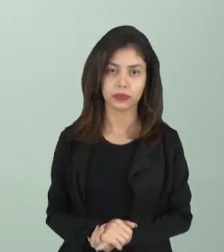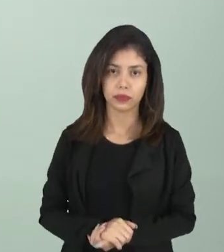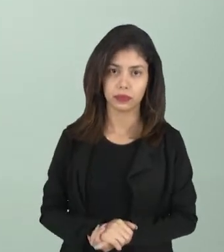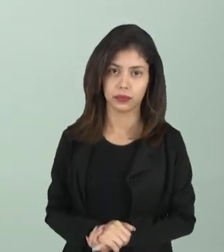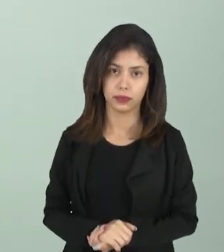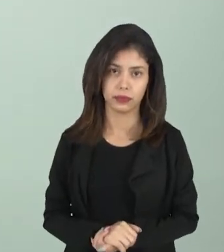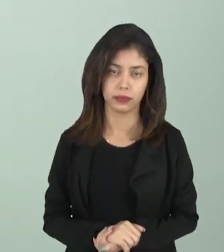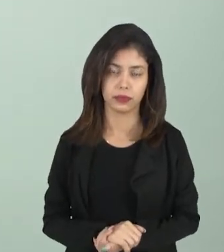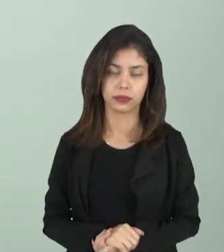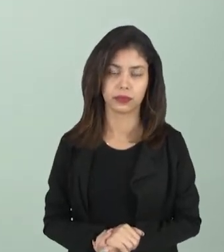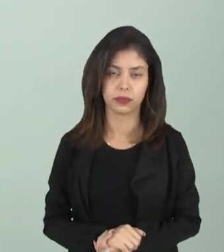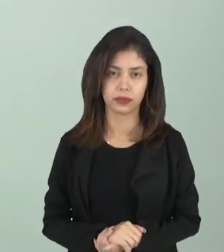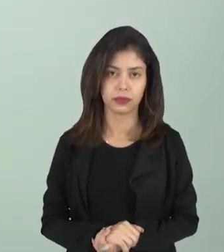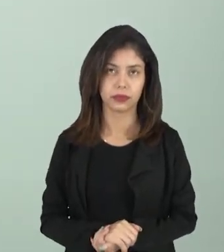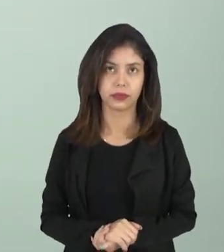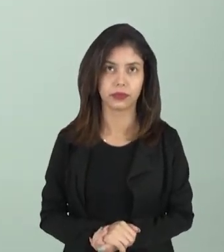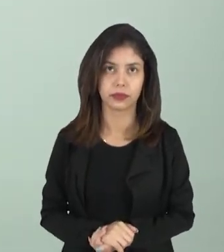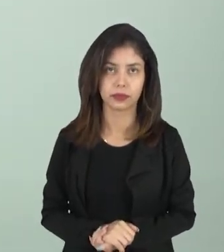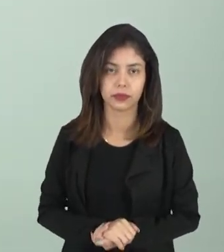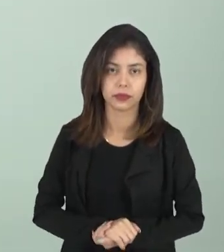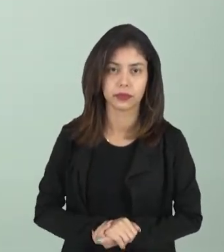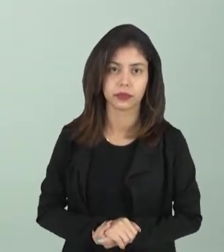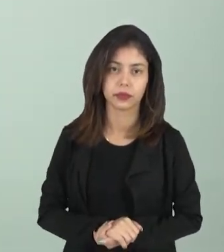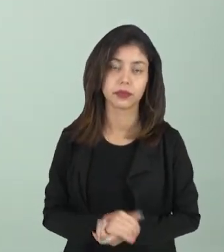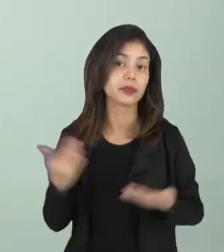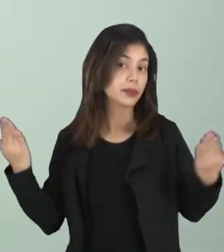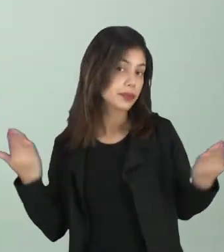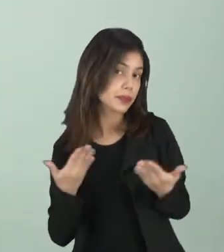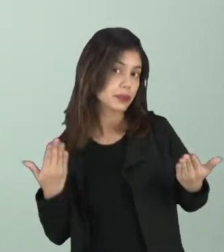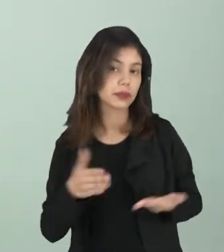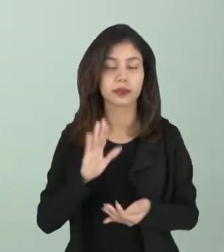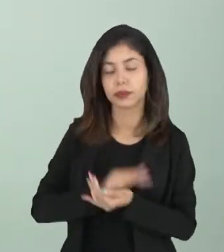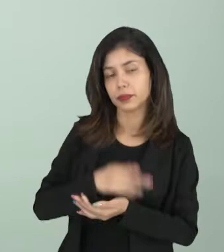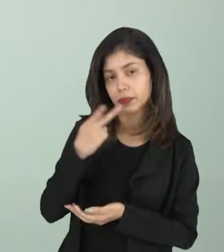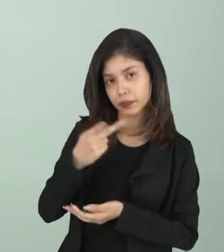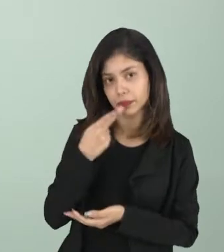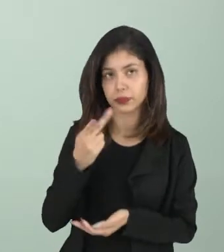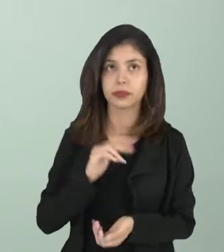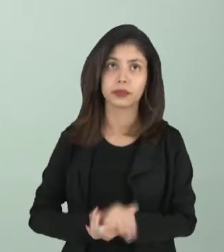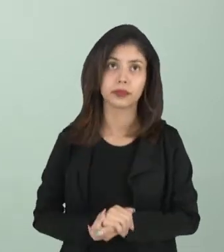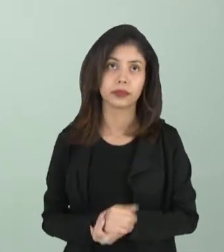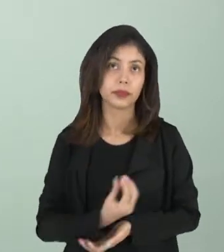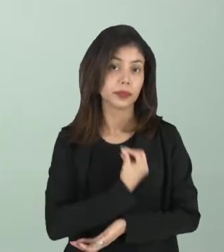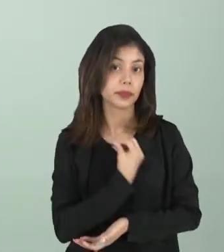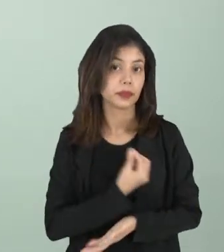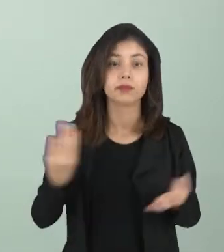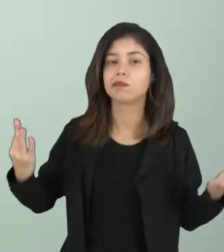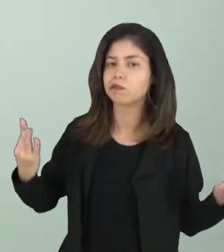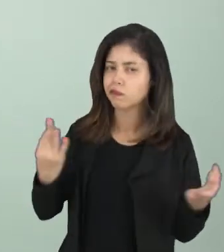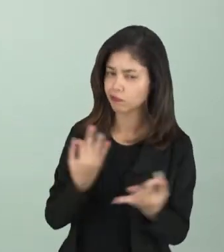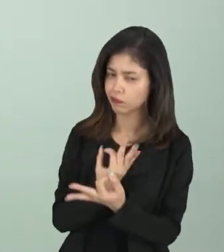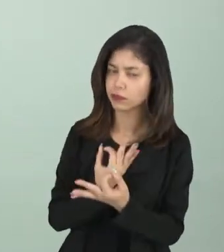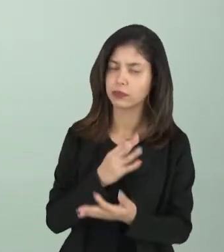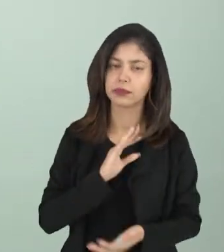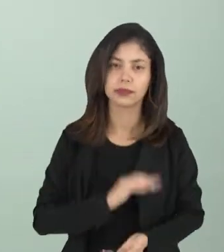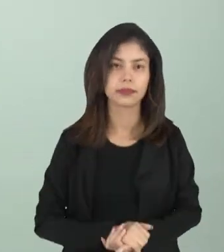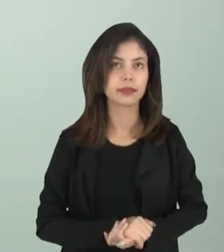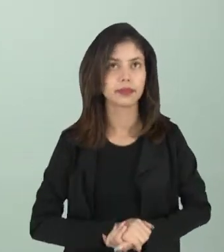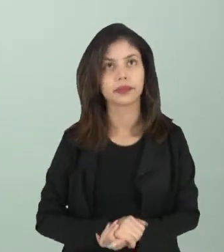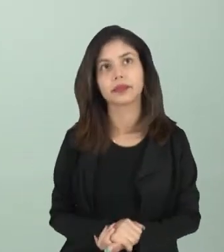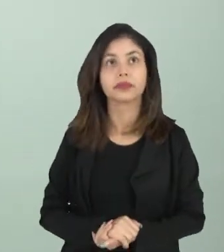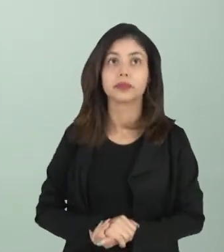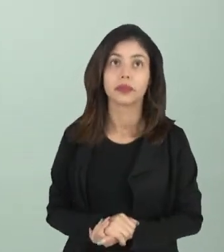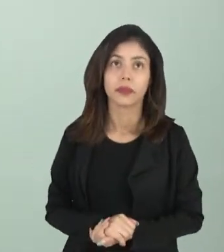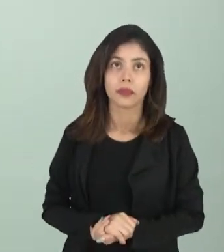going to talk about the present perfect. E hoje nós vamos falar sobre o presente perfeito, o